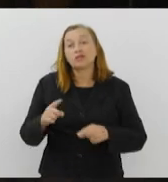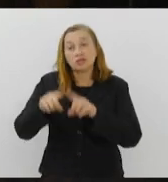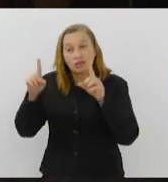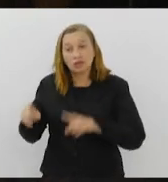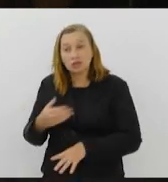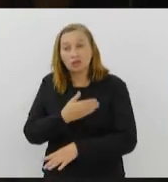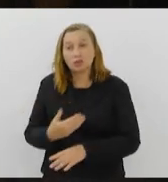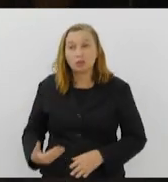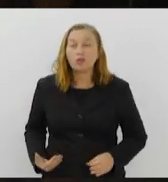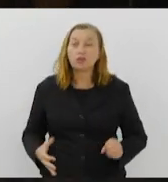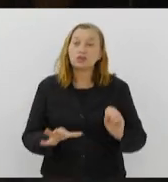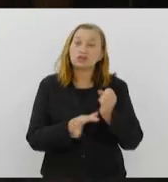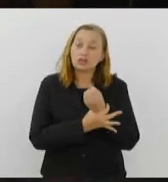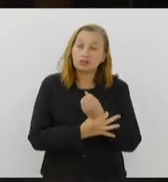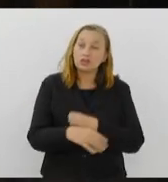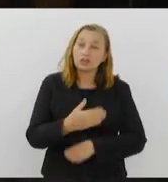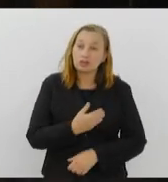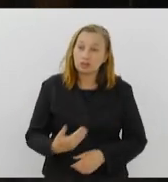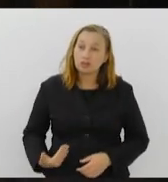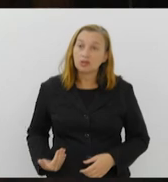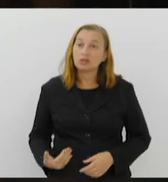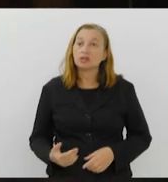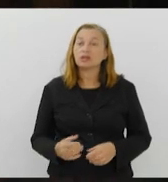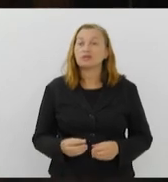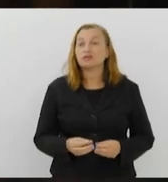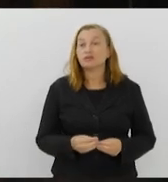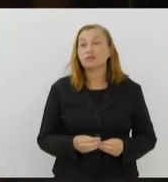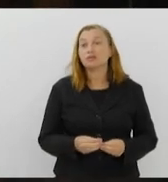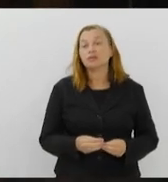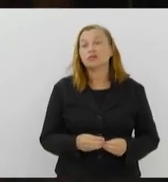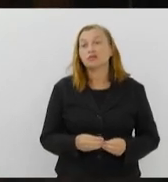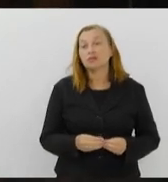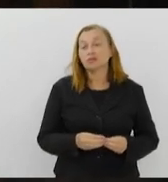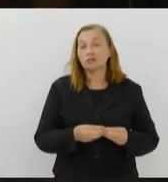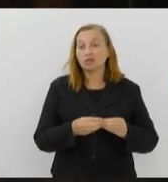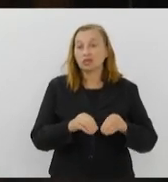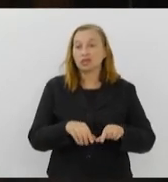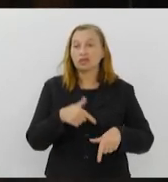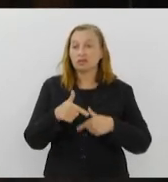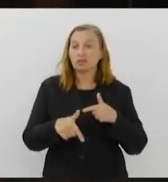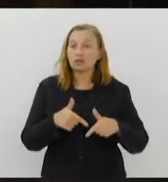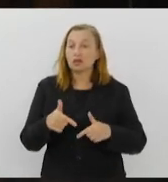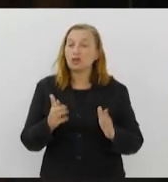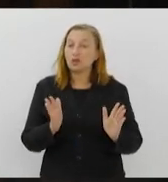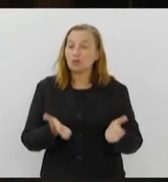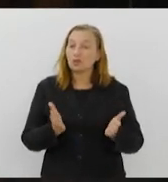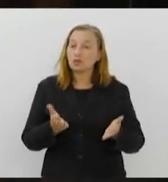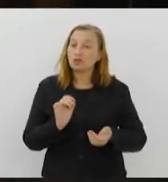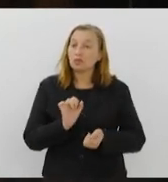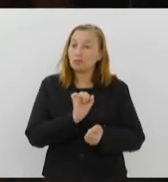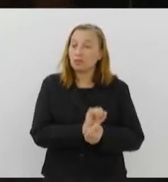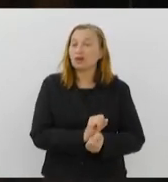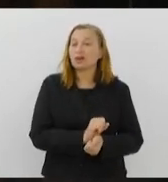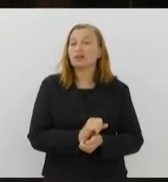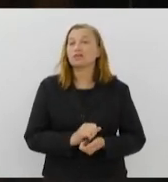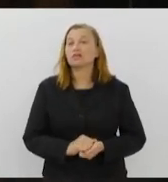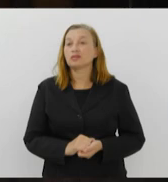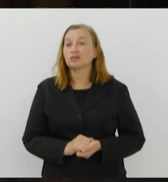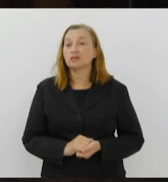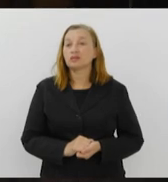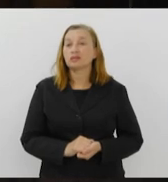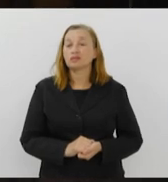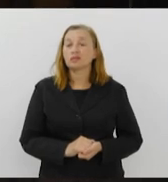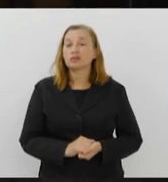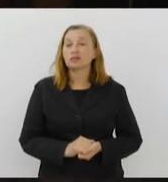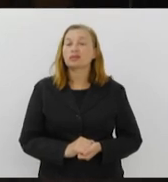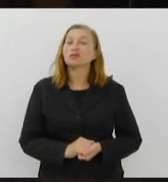da segurança pública, que foram tombados em serviço e que hoje estão inutilizados,